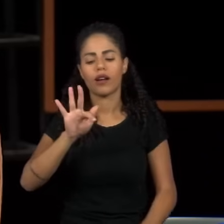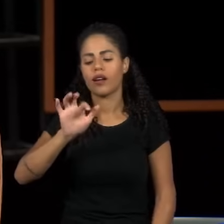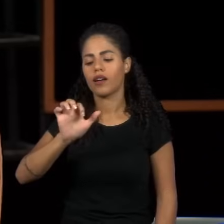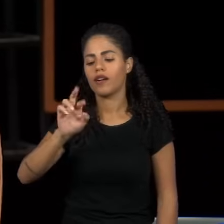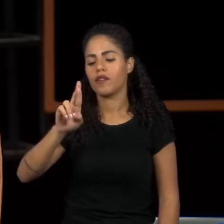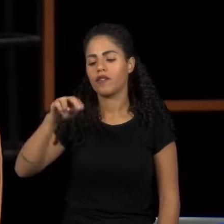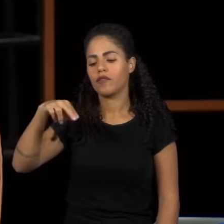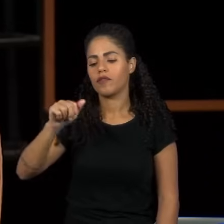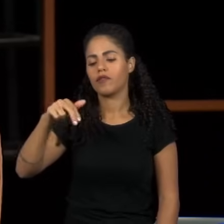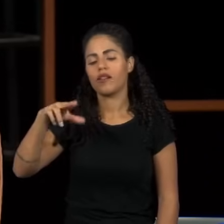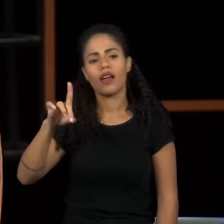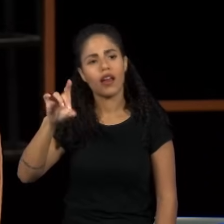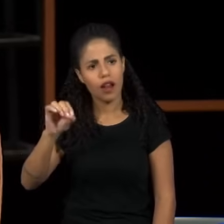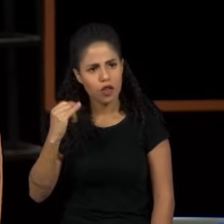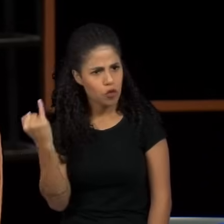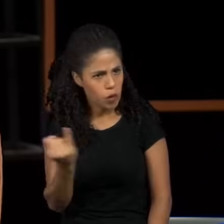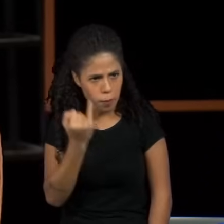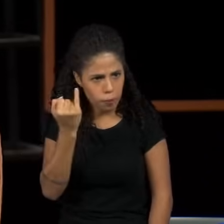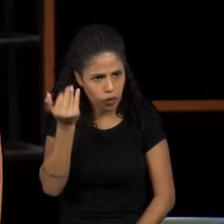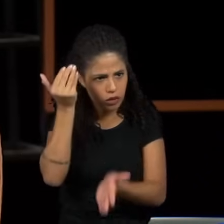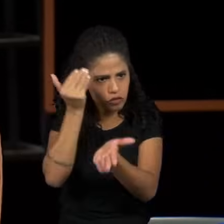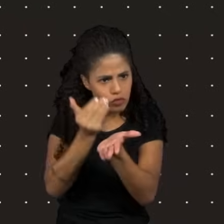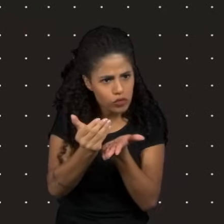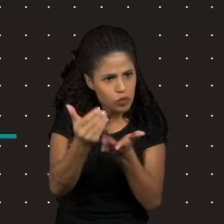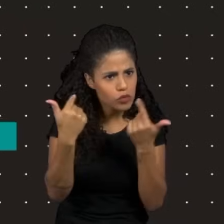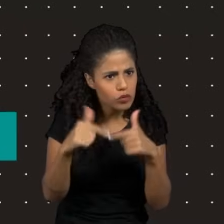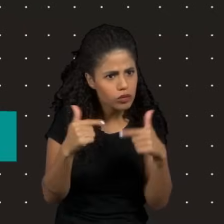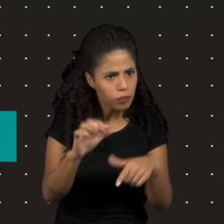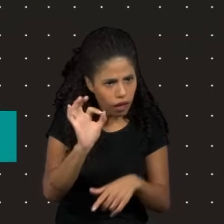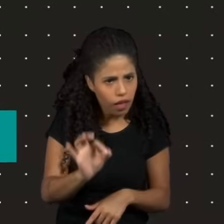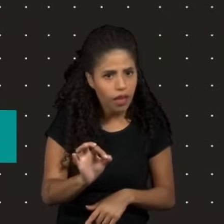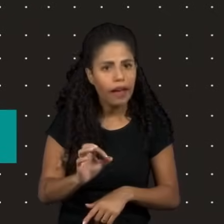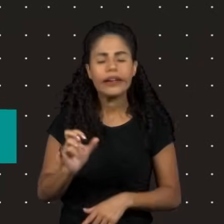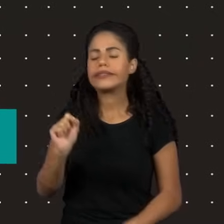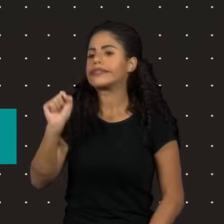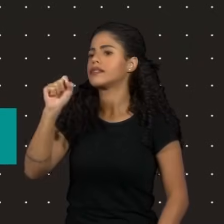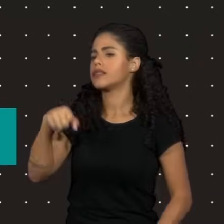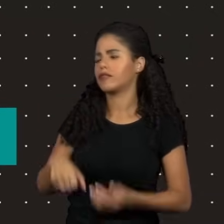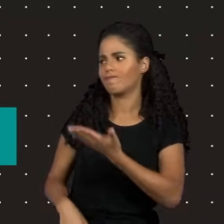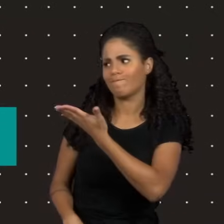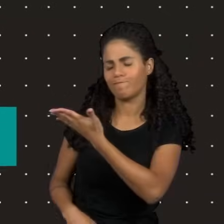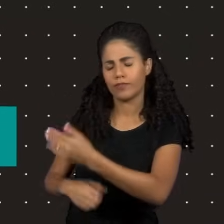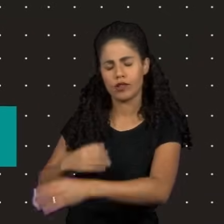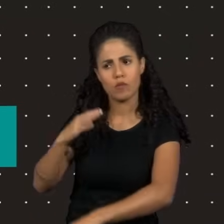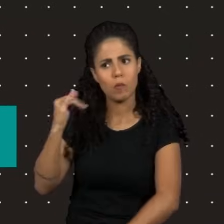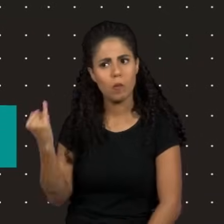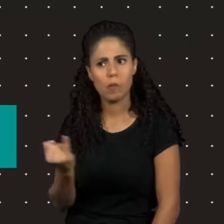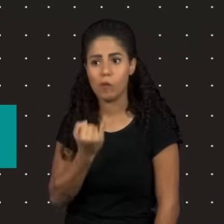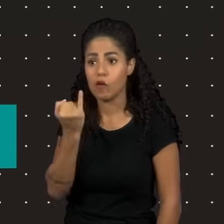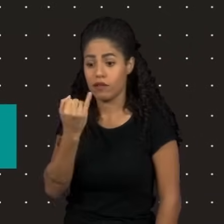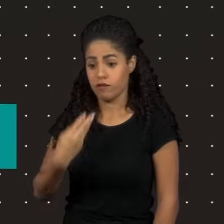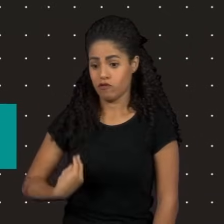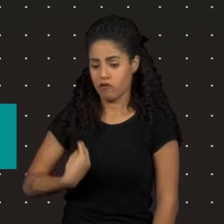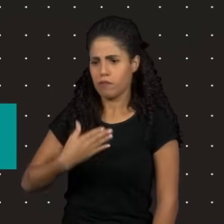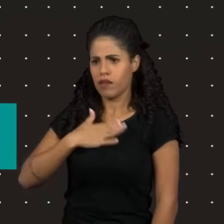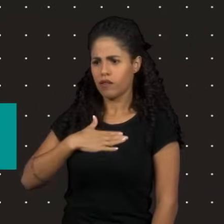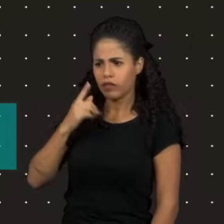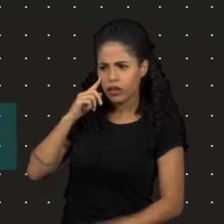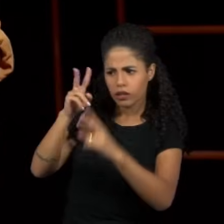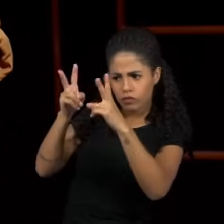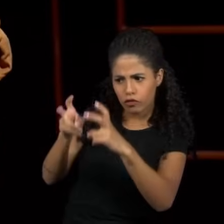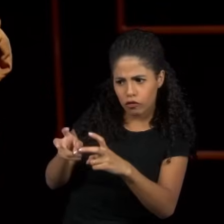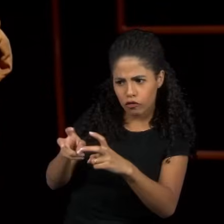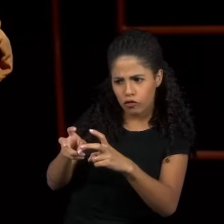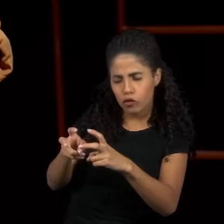foi muito importante nessa fase inicial da sua carreira, né? Muito importante, muito importante. Ele conseguiu ver algum talento em mim, não